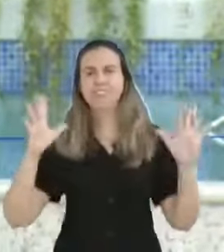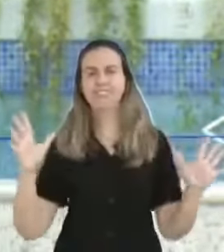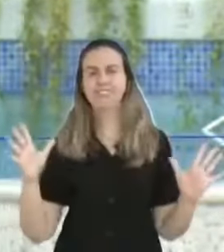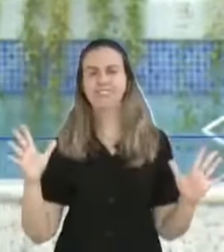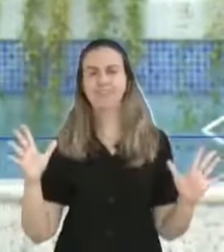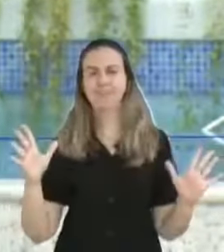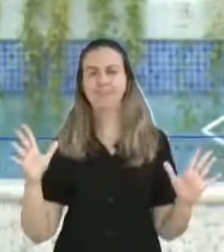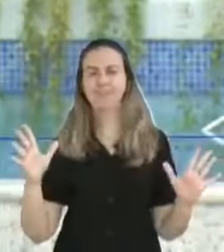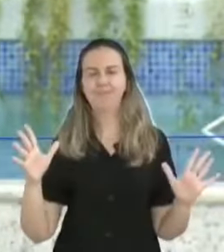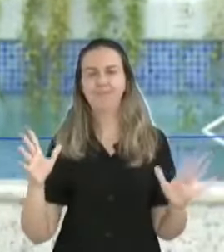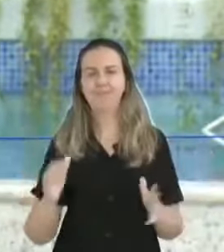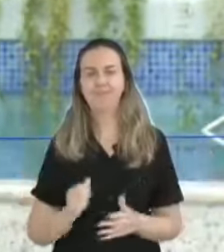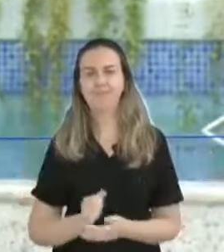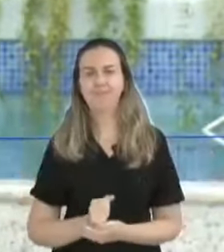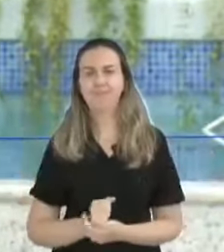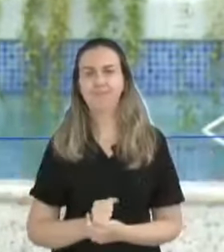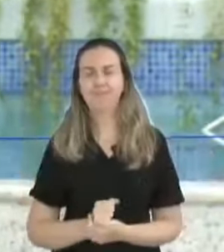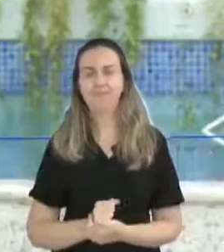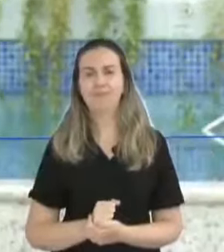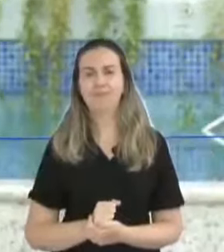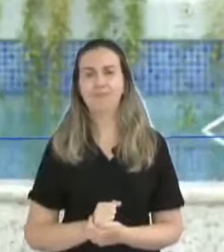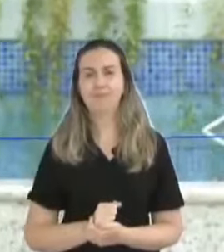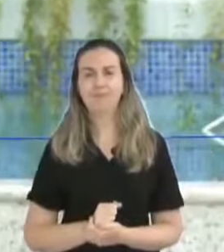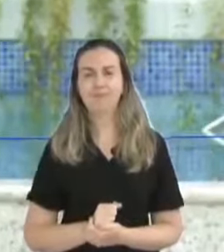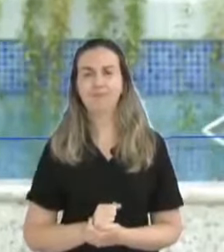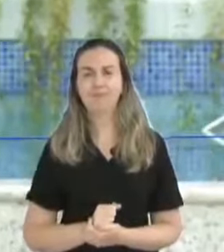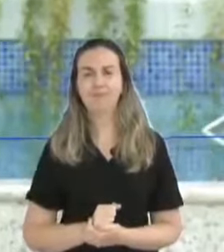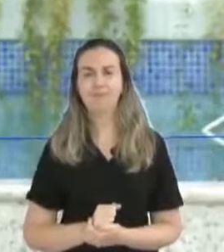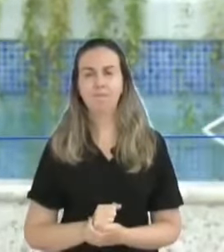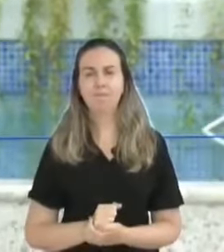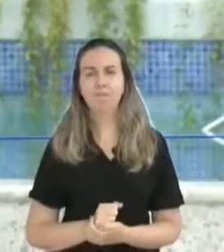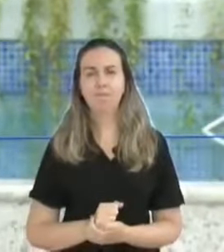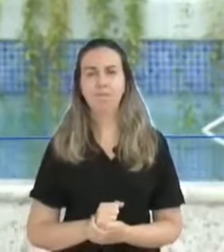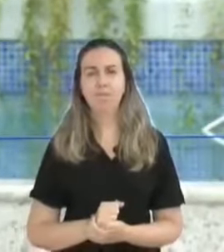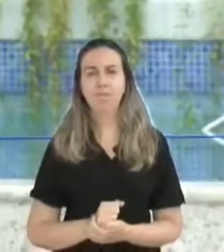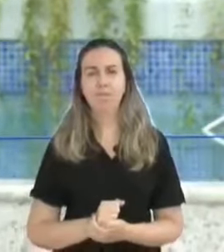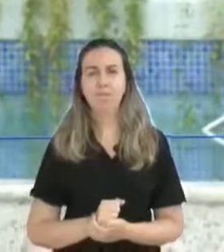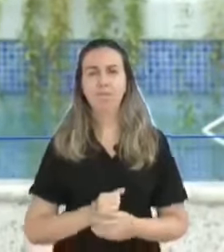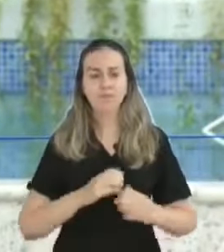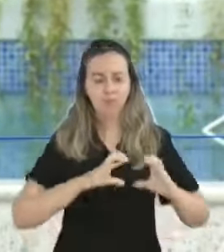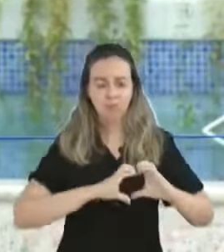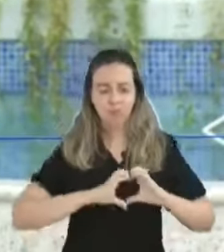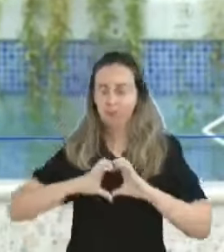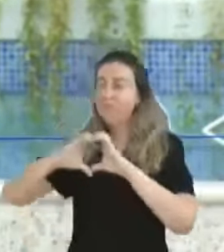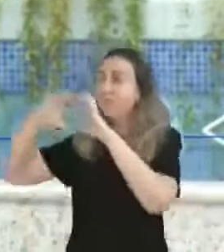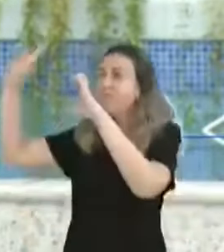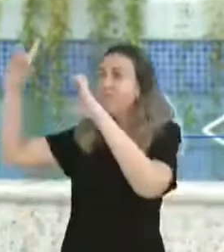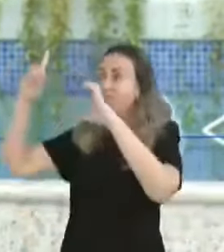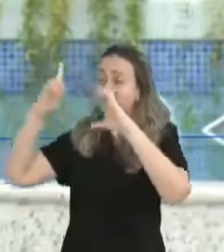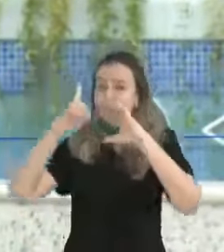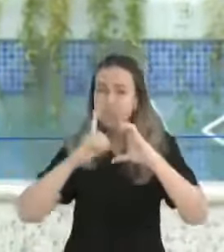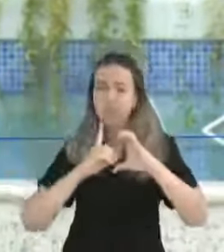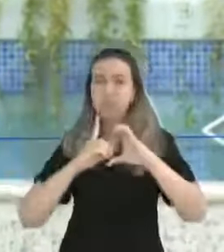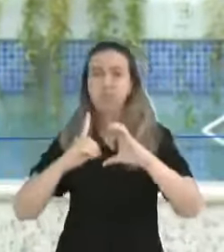aqui neste versículo 21, dizendo: converte-nos a ti, Senhor,